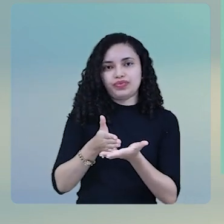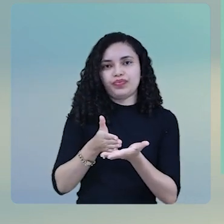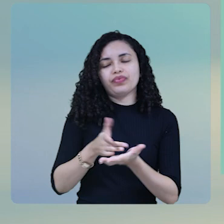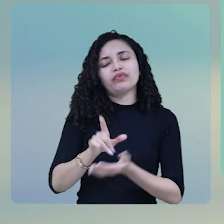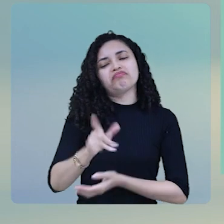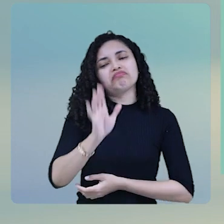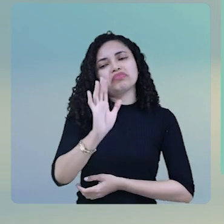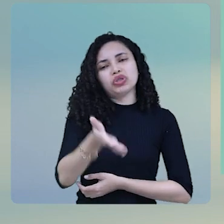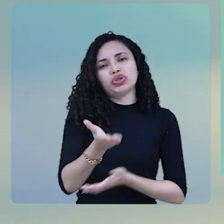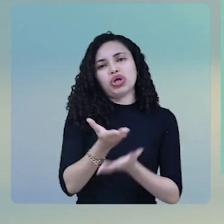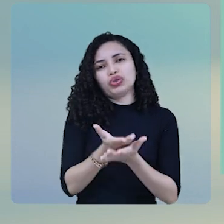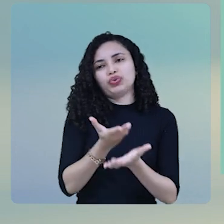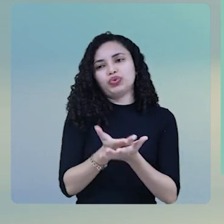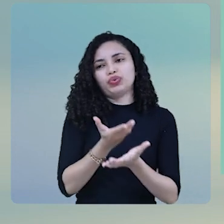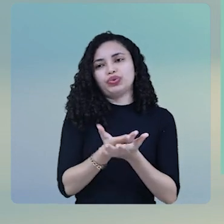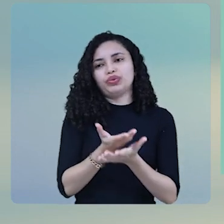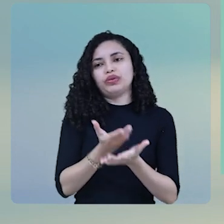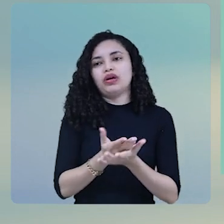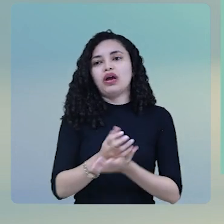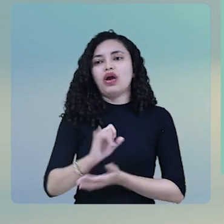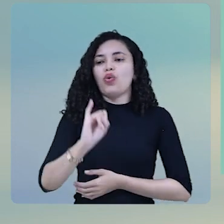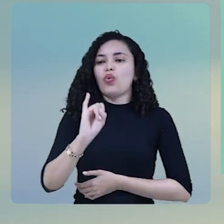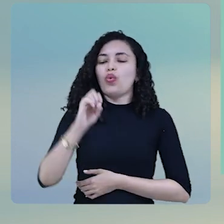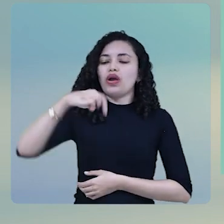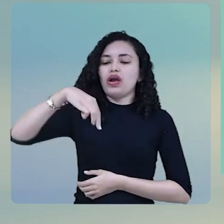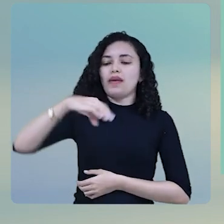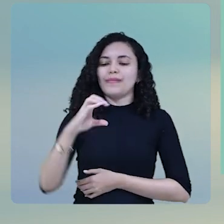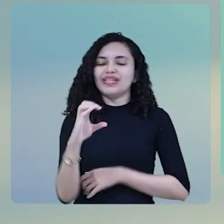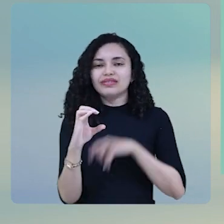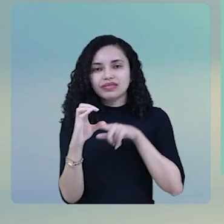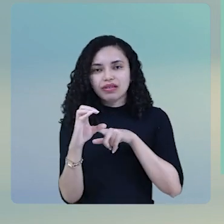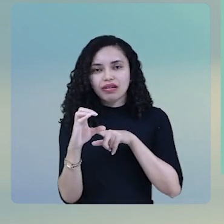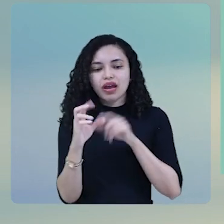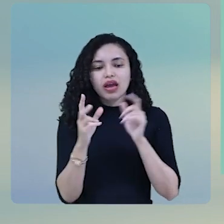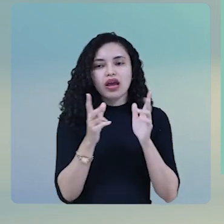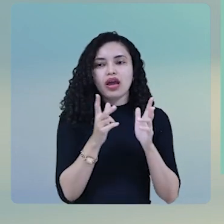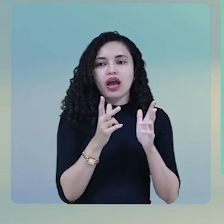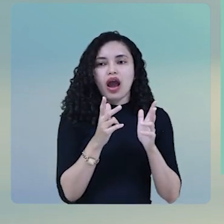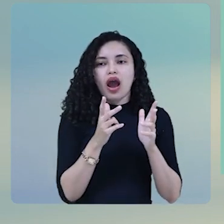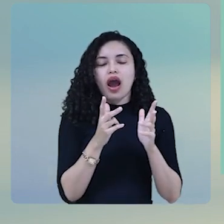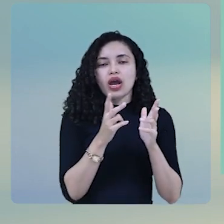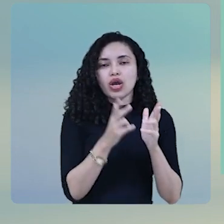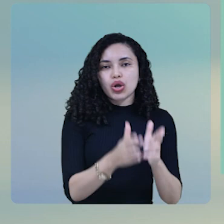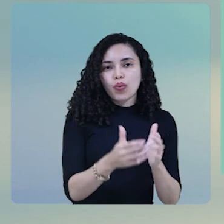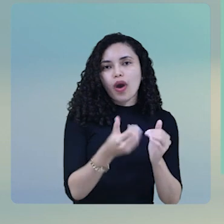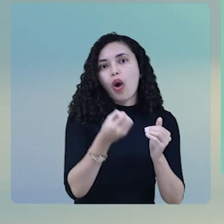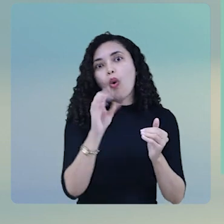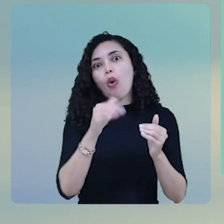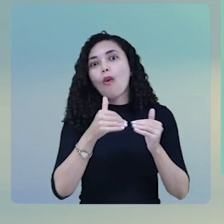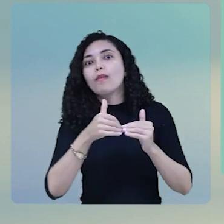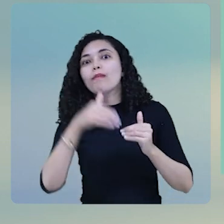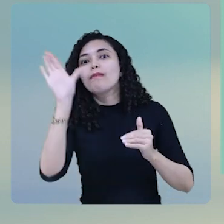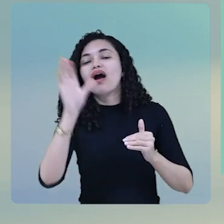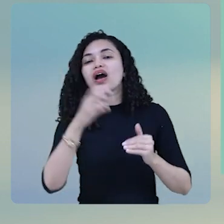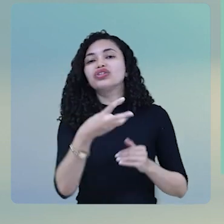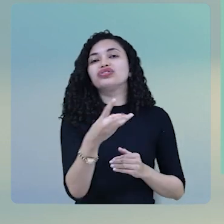aí vocês sabem, já devem ter estudado. Né? Então, quando o meu IMC está maior ou igual a